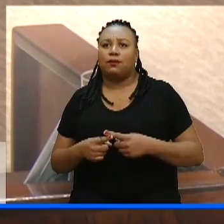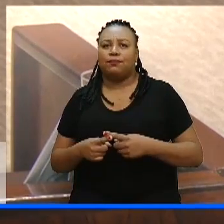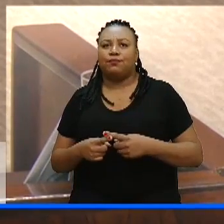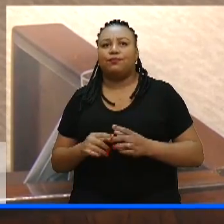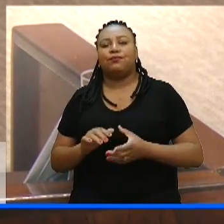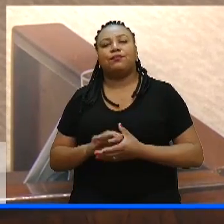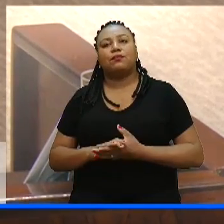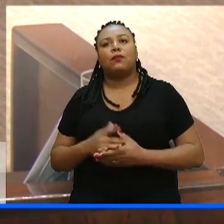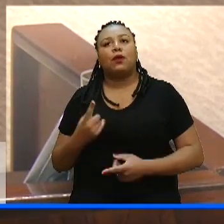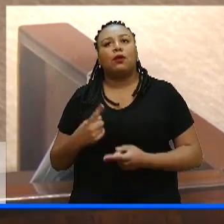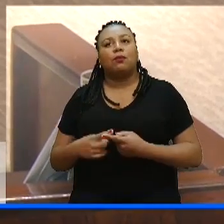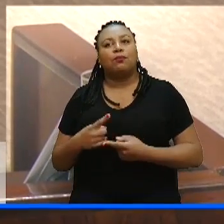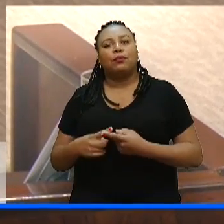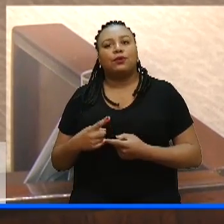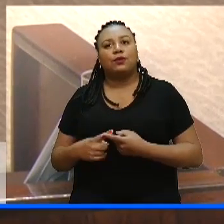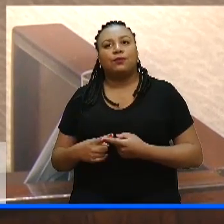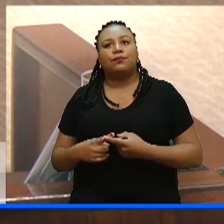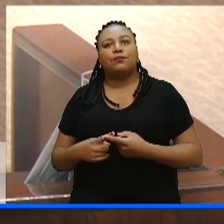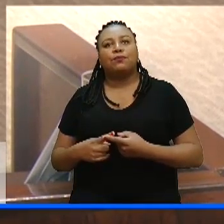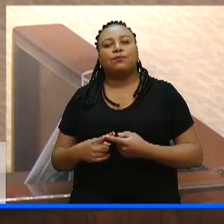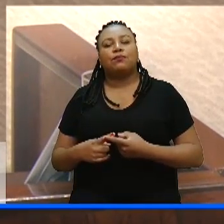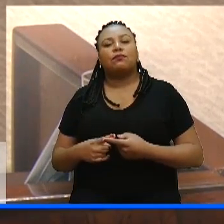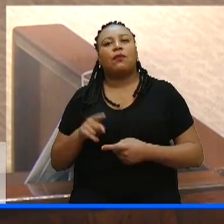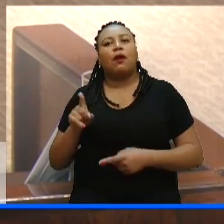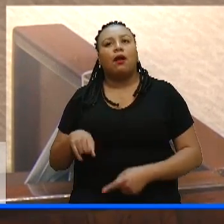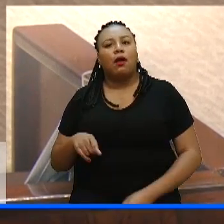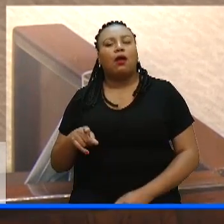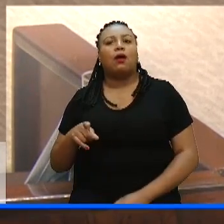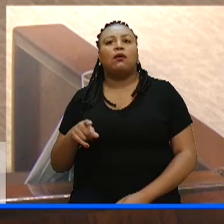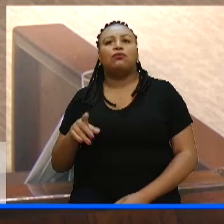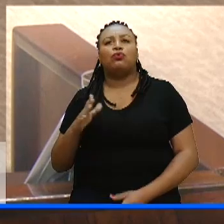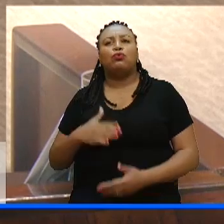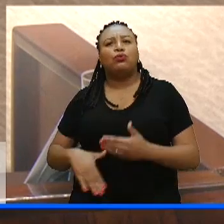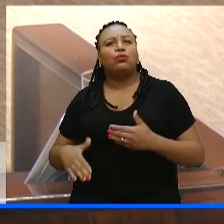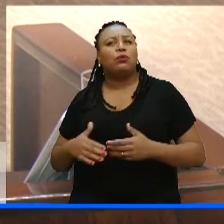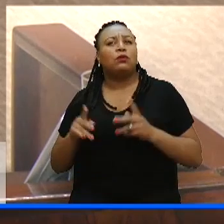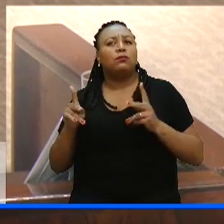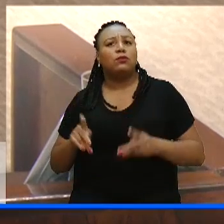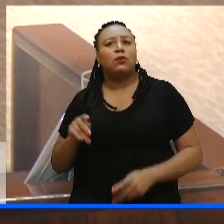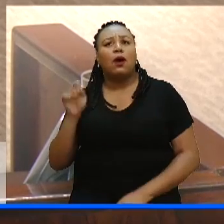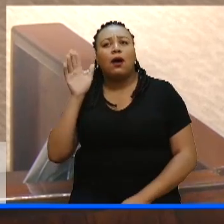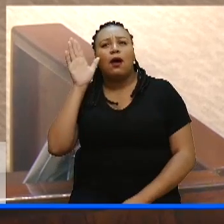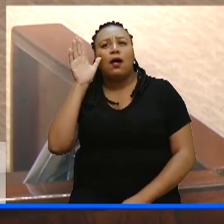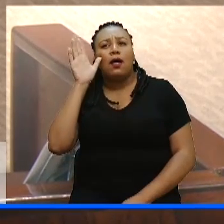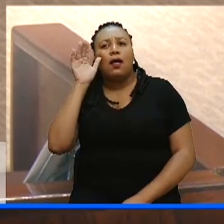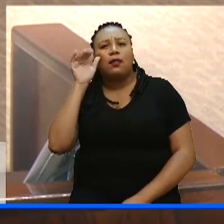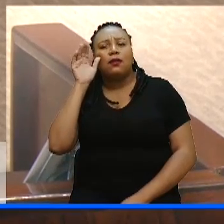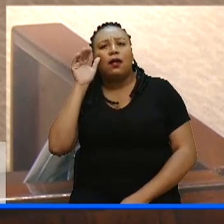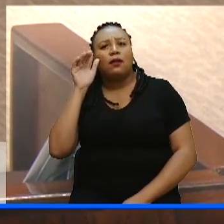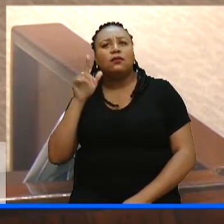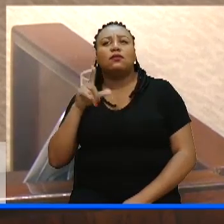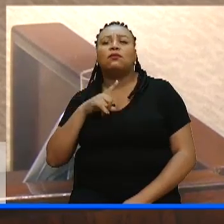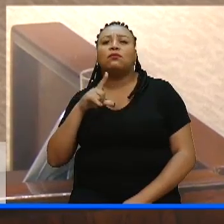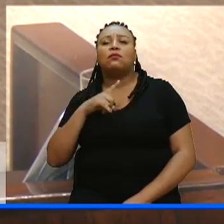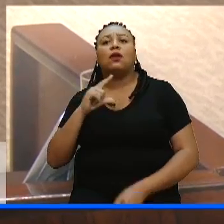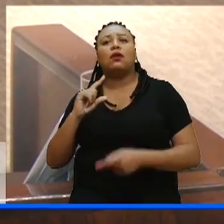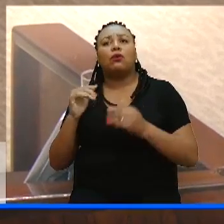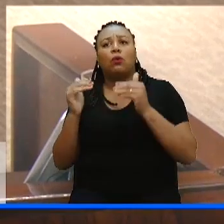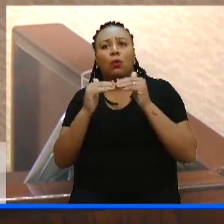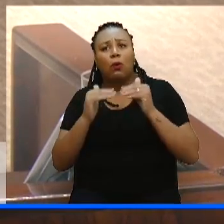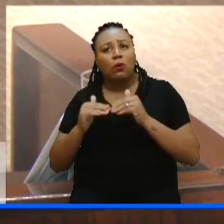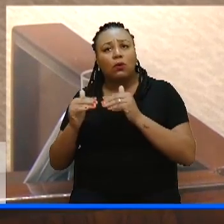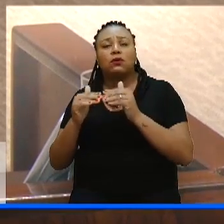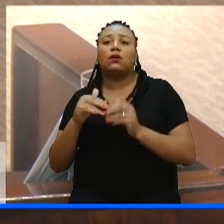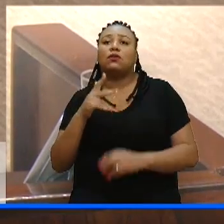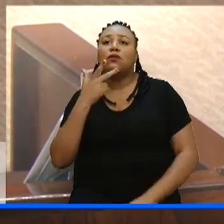porque é evidente todos os analistas têm até convergido no sentido